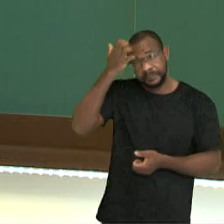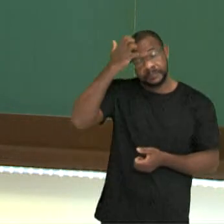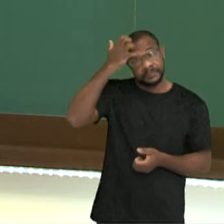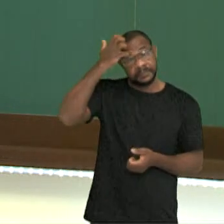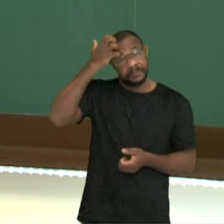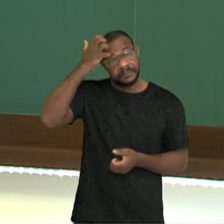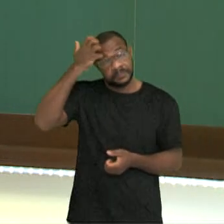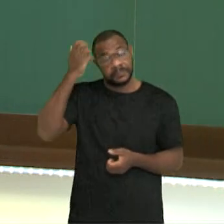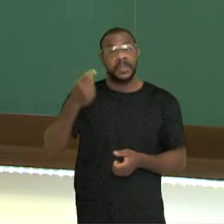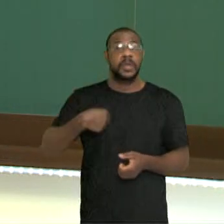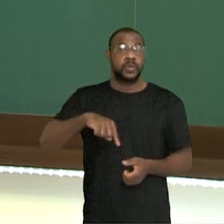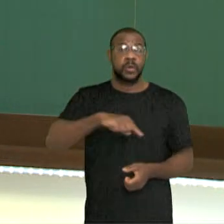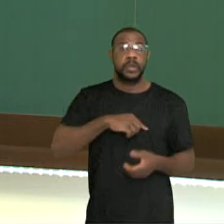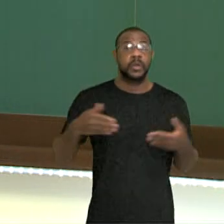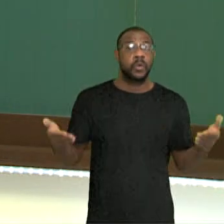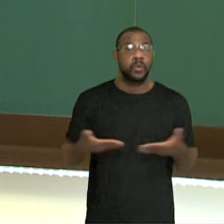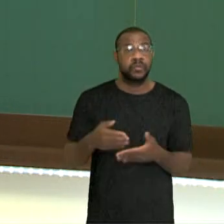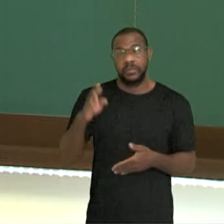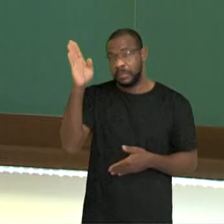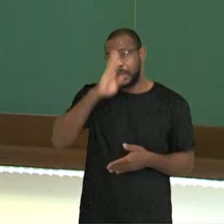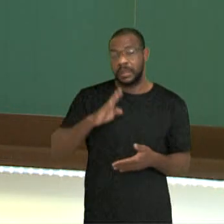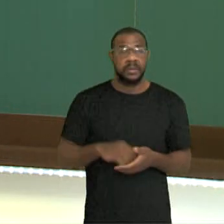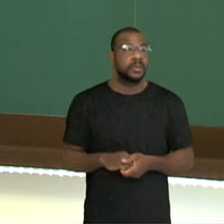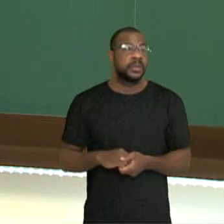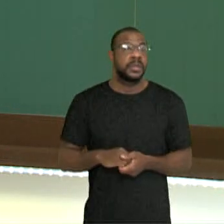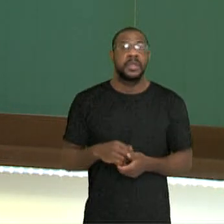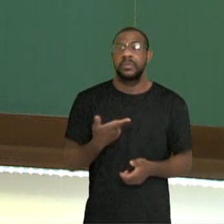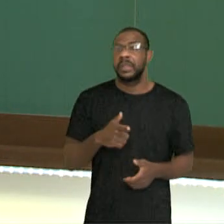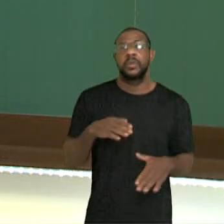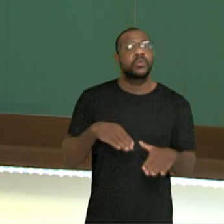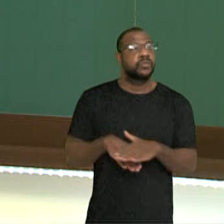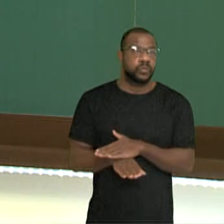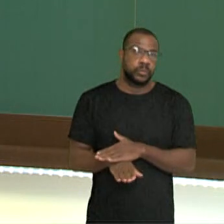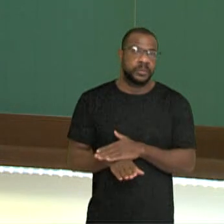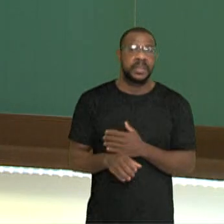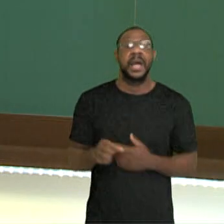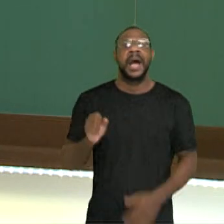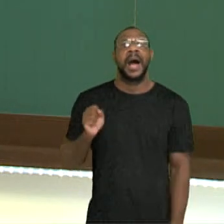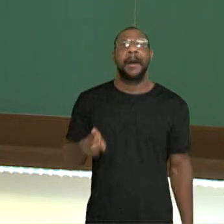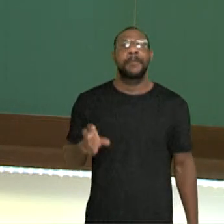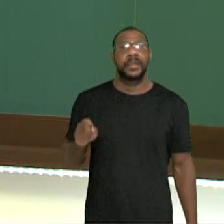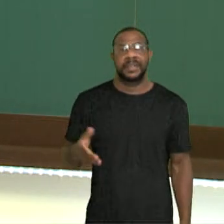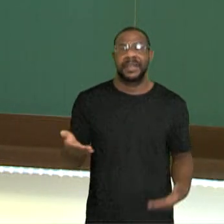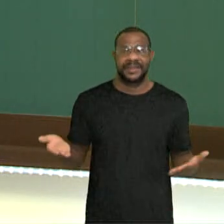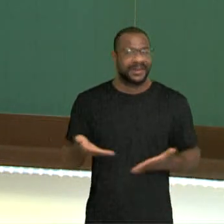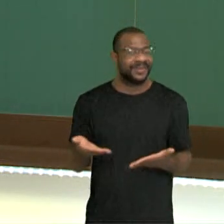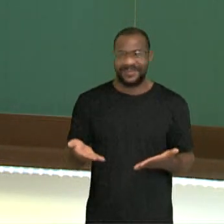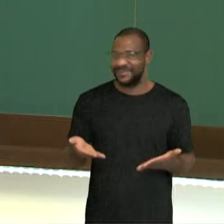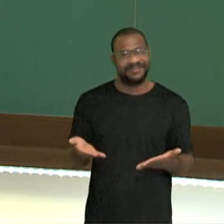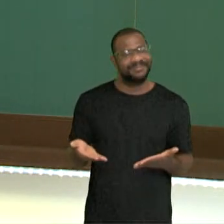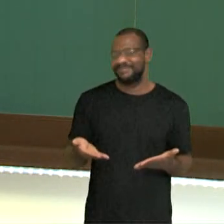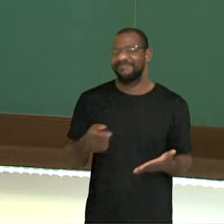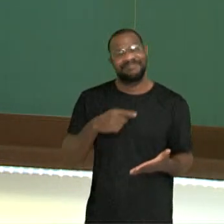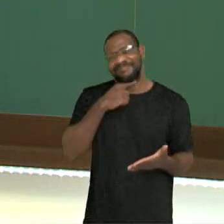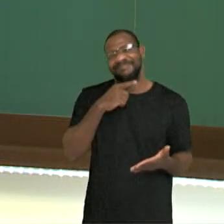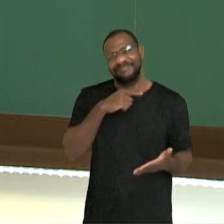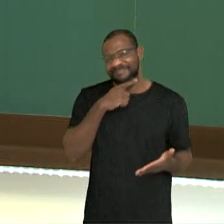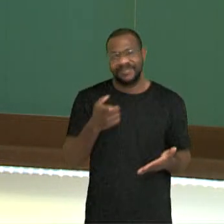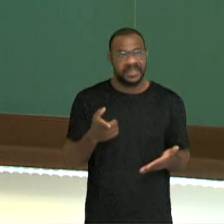Então, a gente hoje em dia, no Brasil, a gente não tem muito costume de falar em aposentadoria quando está jovem. Em outros países desenvolvidos, as